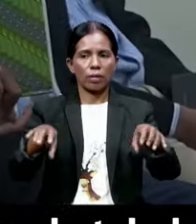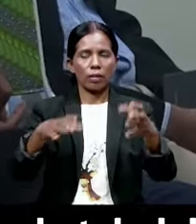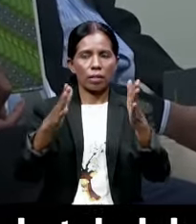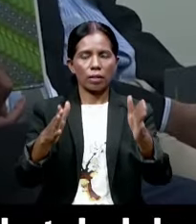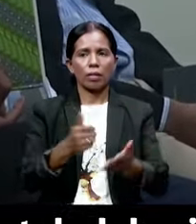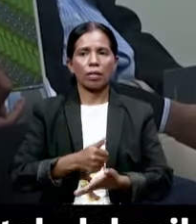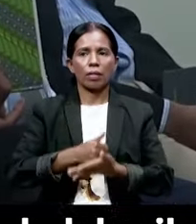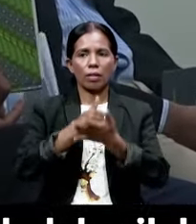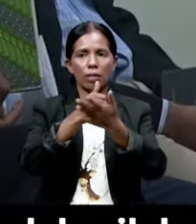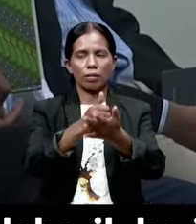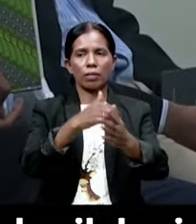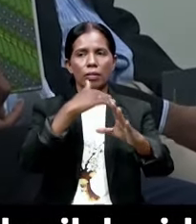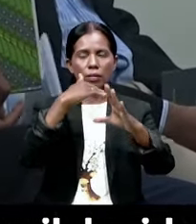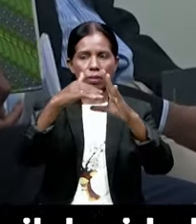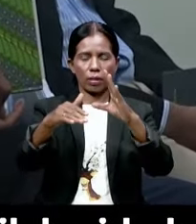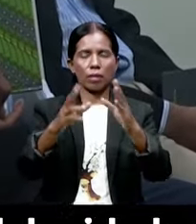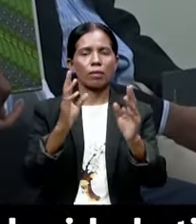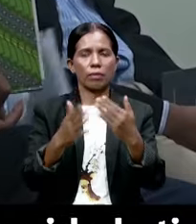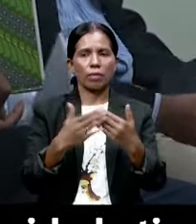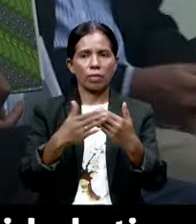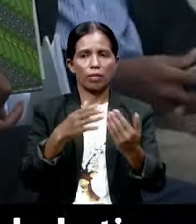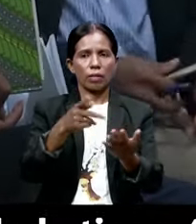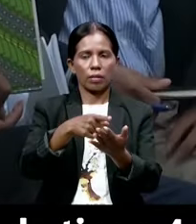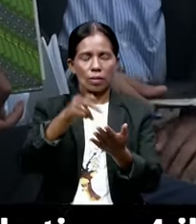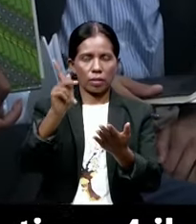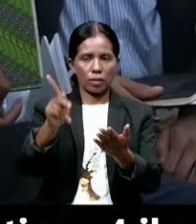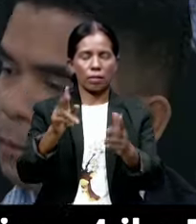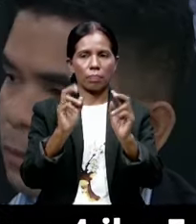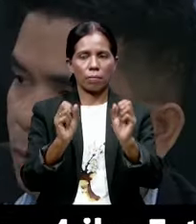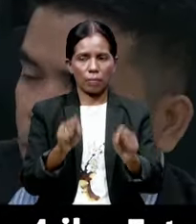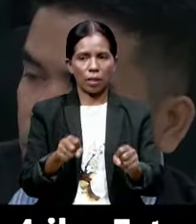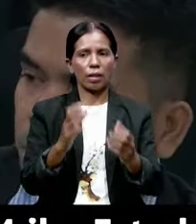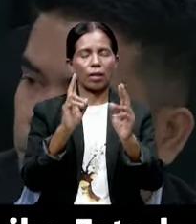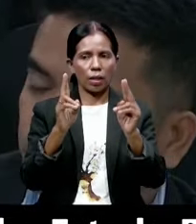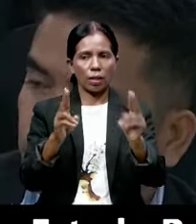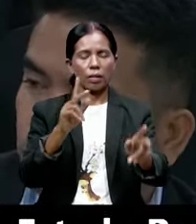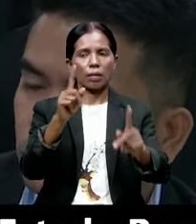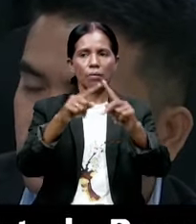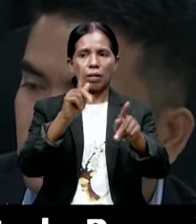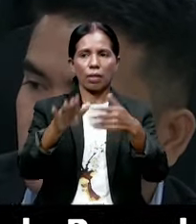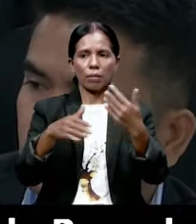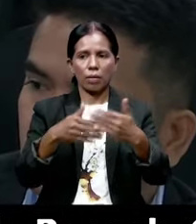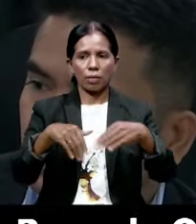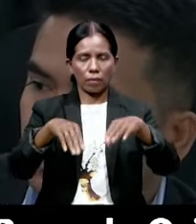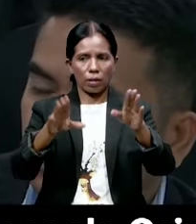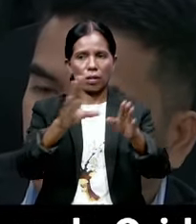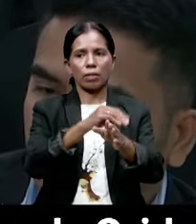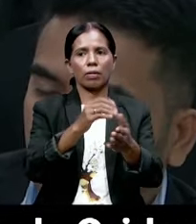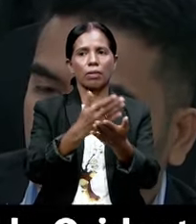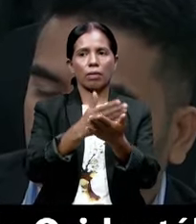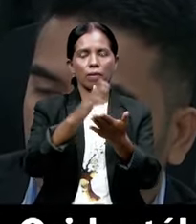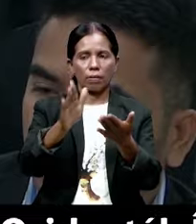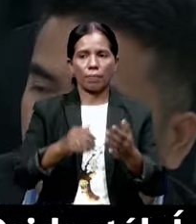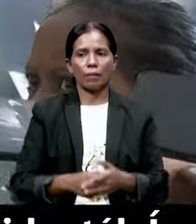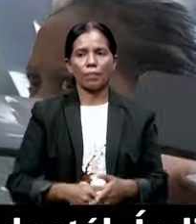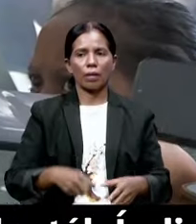hori facilita transação fácil no pagamento mos belelelais liu ba comunidade nebe fa no sosa.